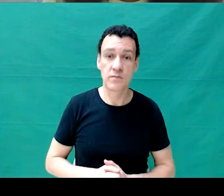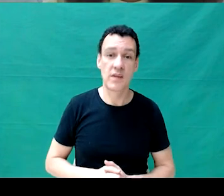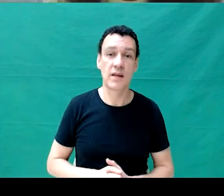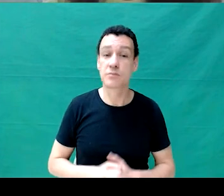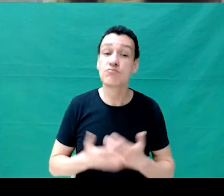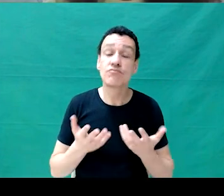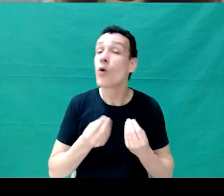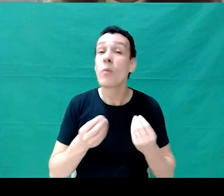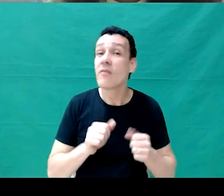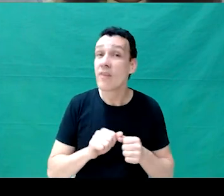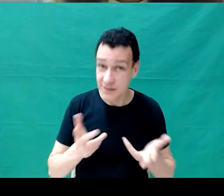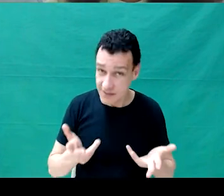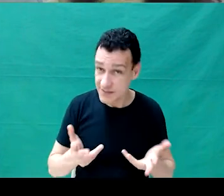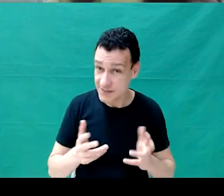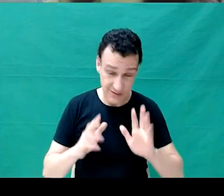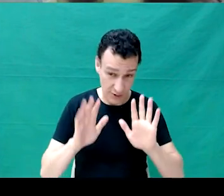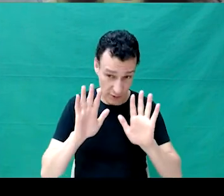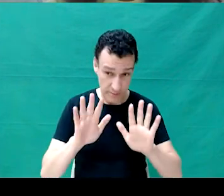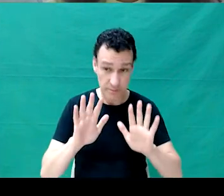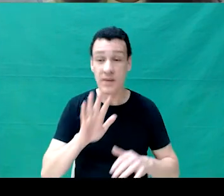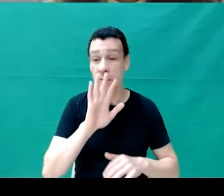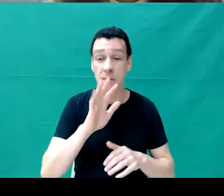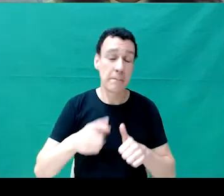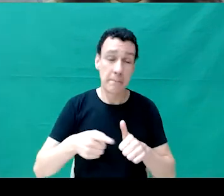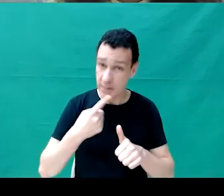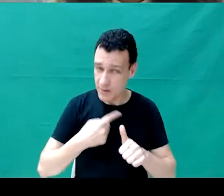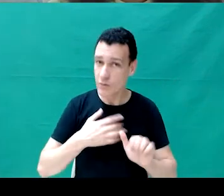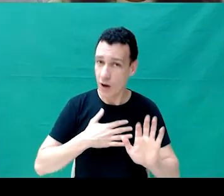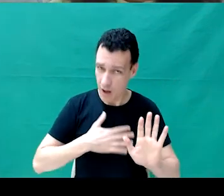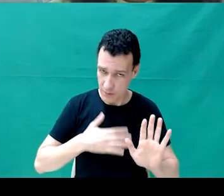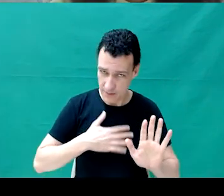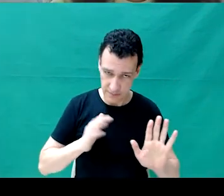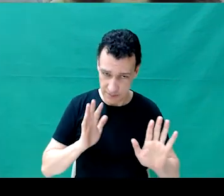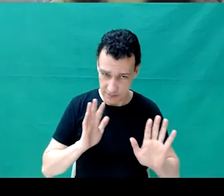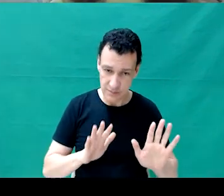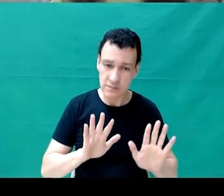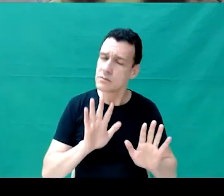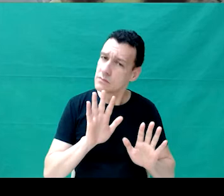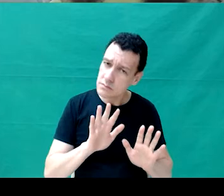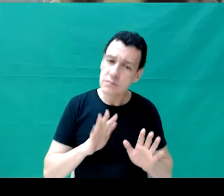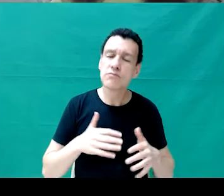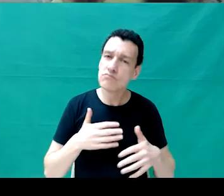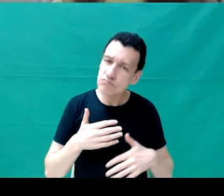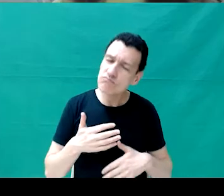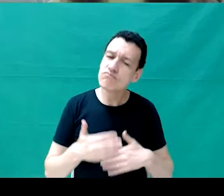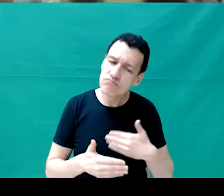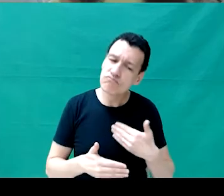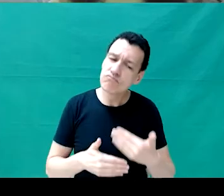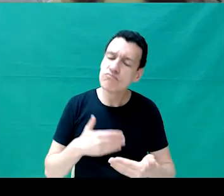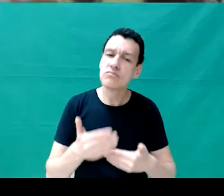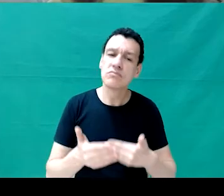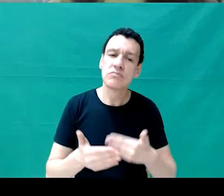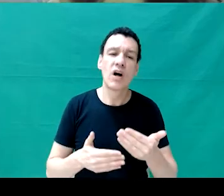terra. Calma. Primeiramente, calma. E aí, é um processo. Com o tempo, você vai conseguir